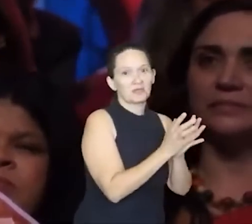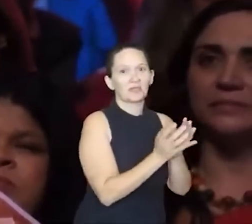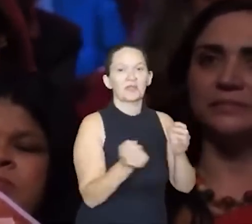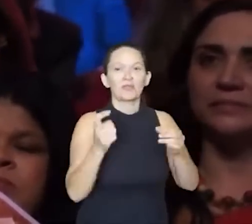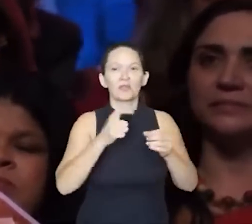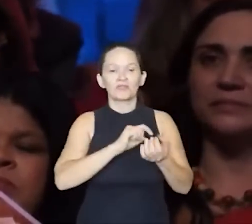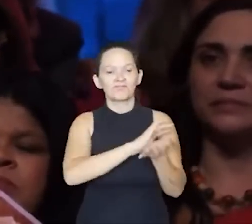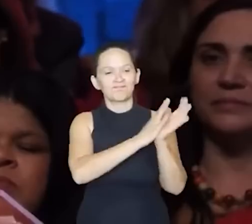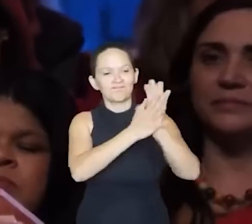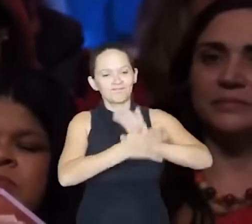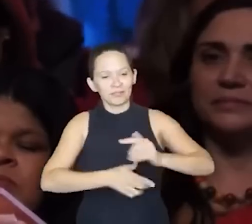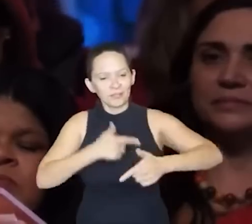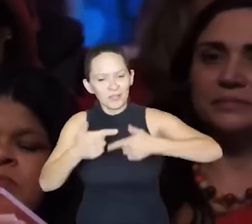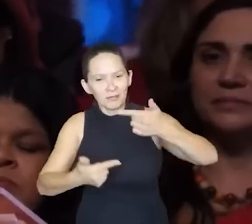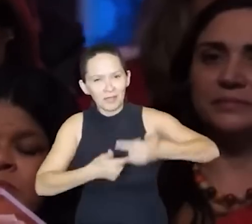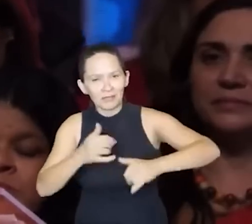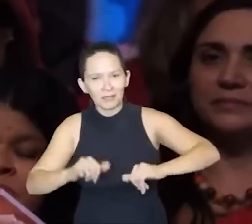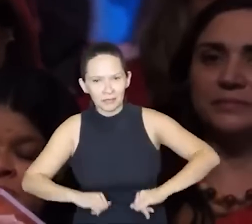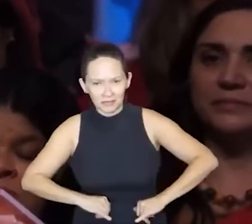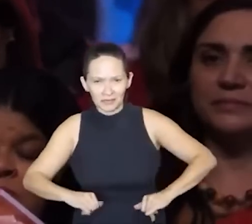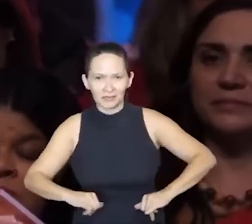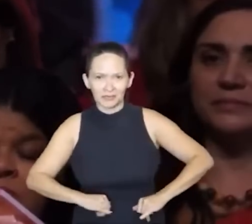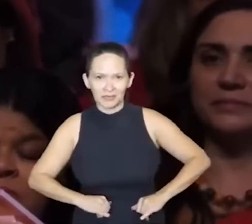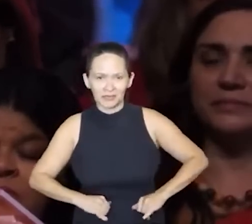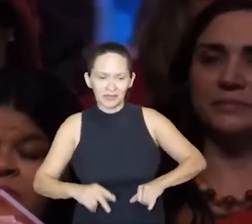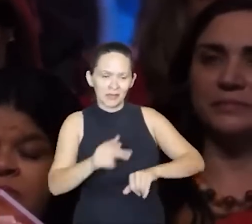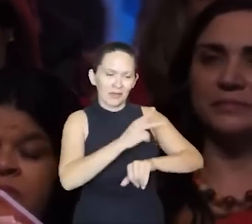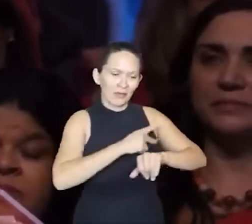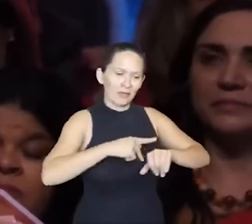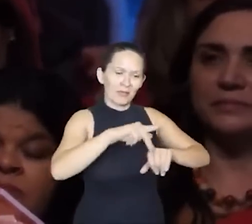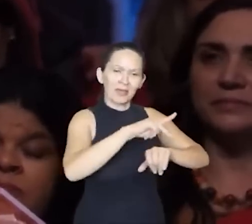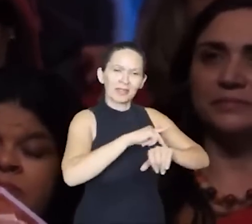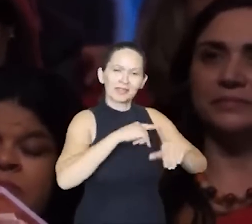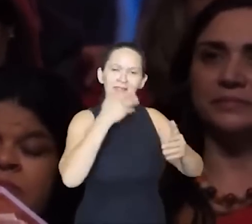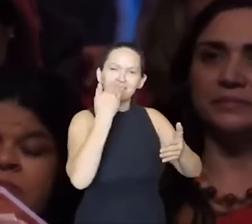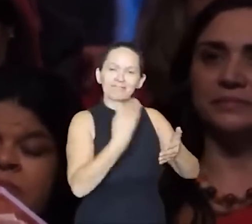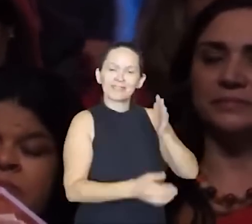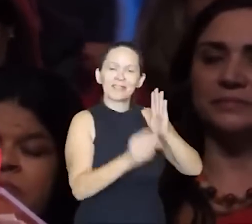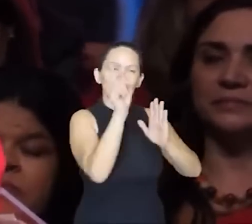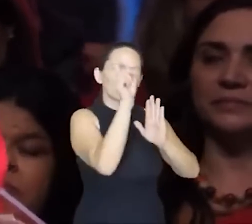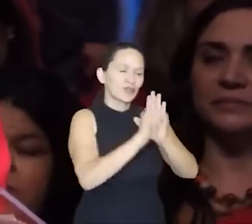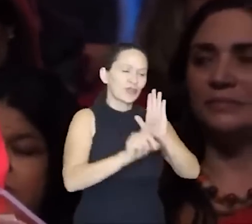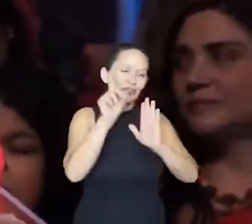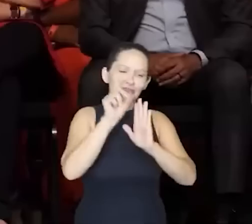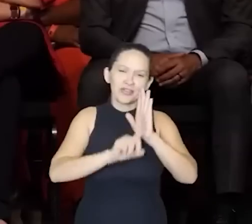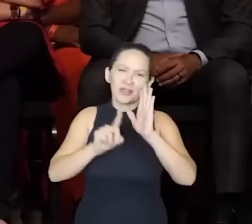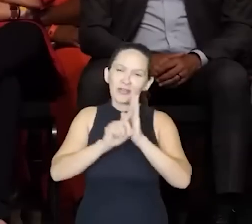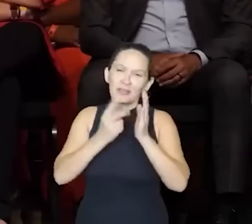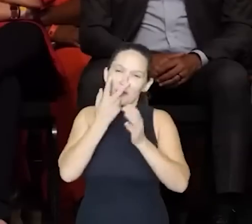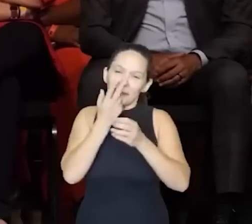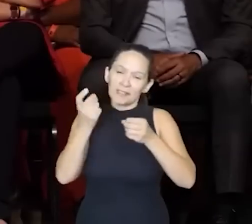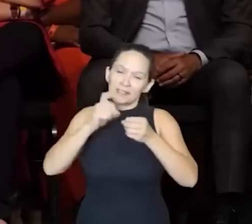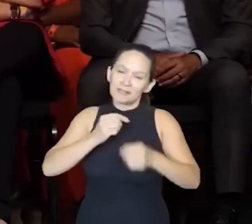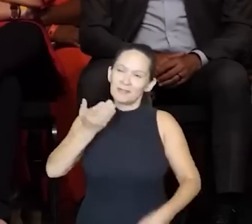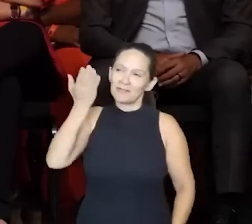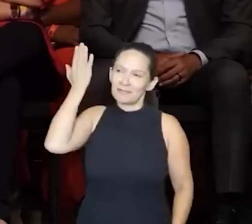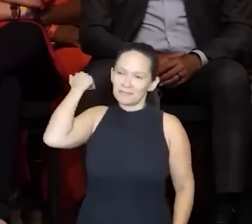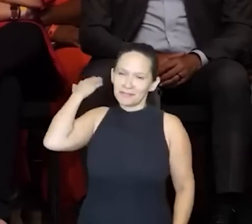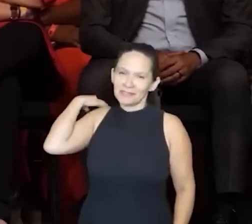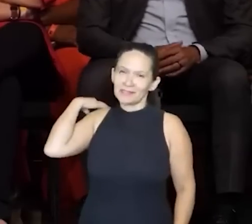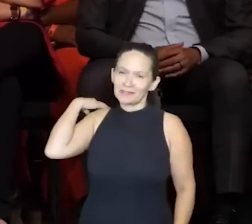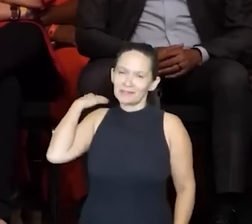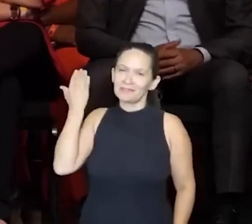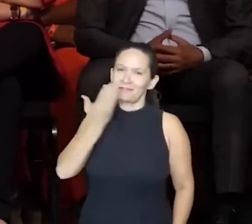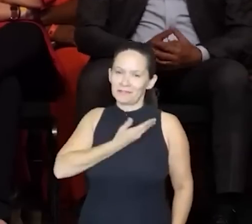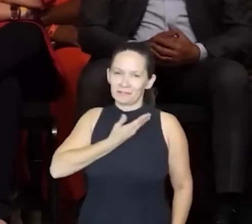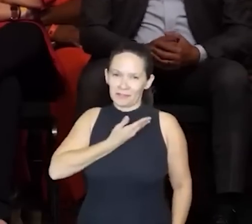os trabalhadores e fez o país regredir em todos os sentidos. Companheiros e companheiras, para